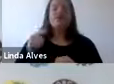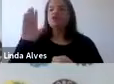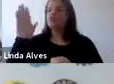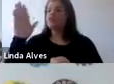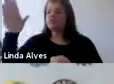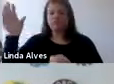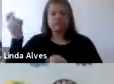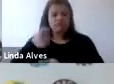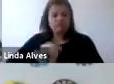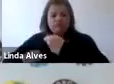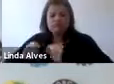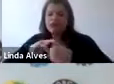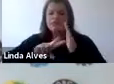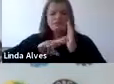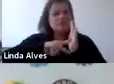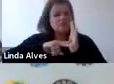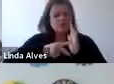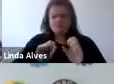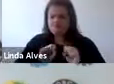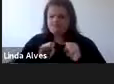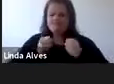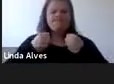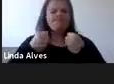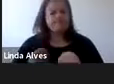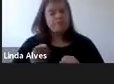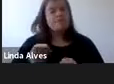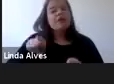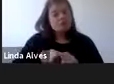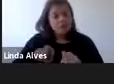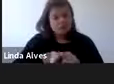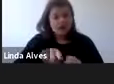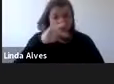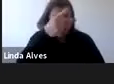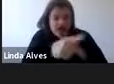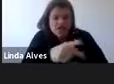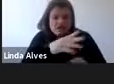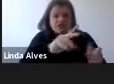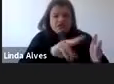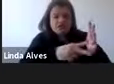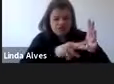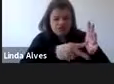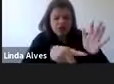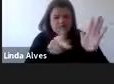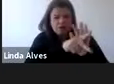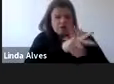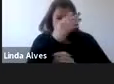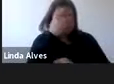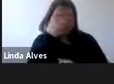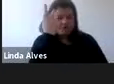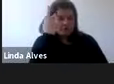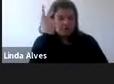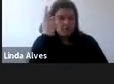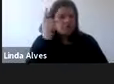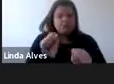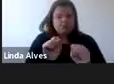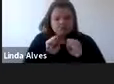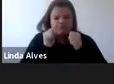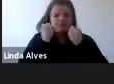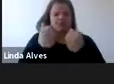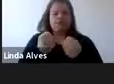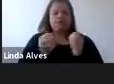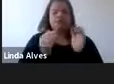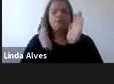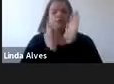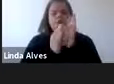Sim. O sindicato, com certeza, não só o nosso sindicato, como os outros sindicatos aqui, estão se empenhando ao máximo para levar uma proposta